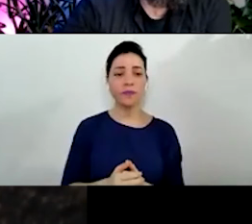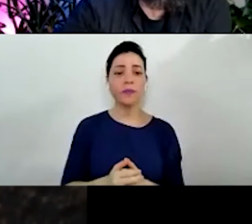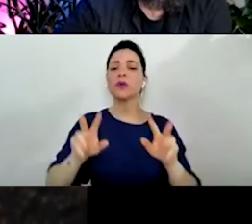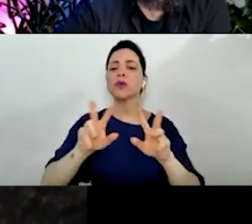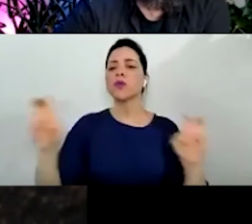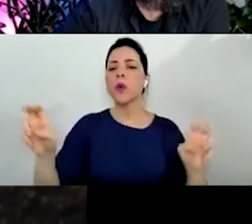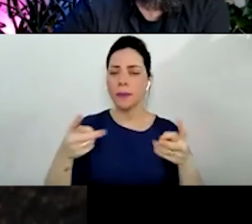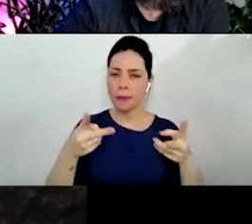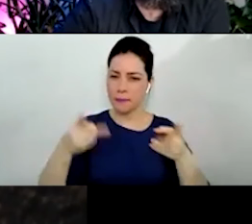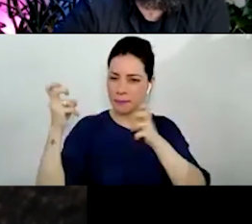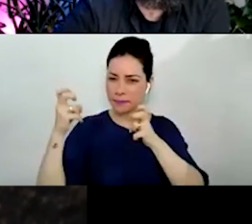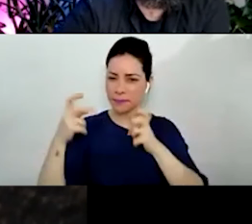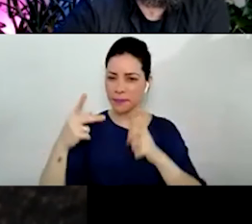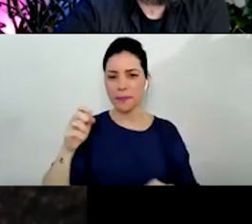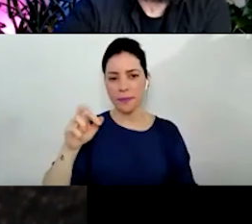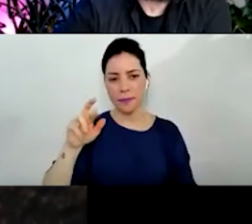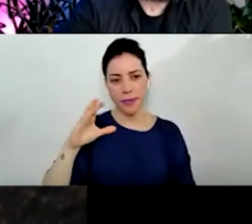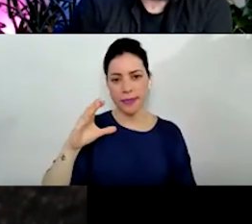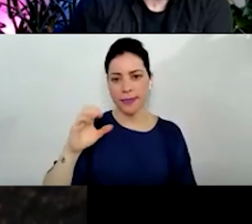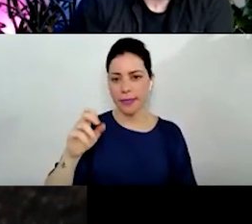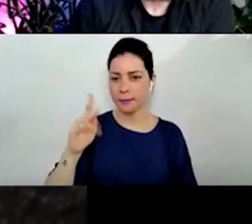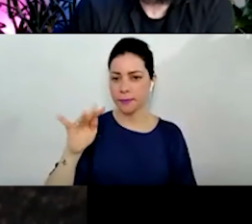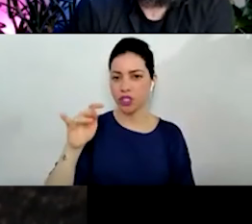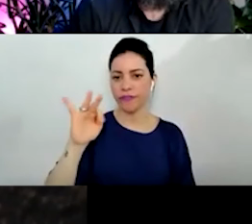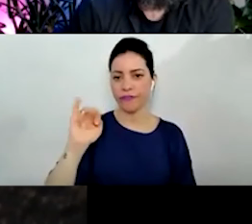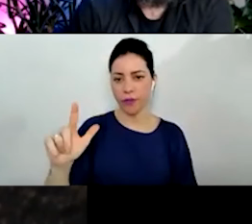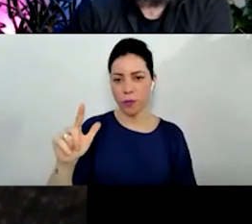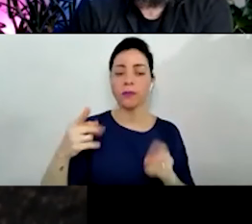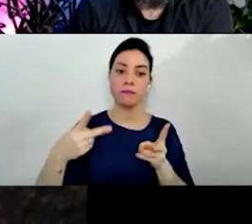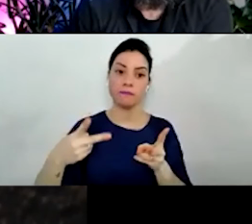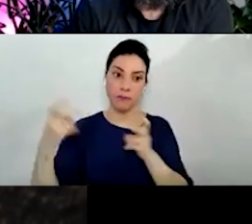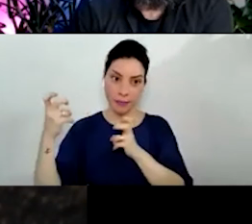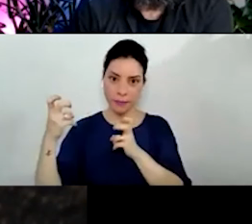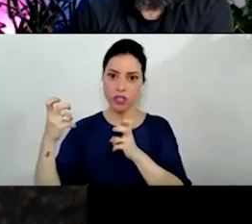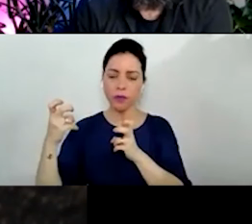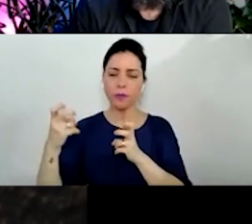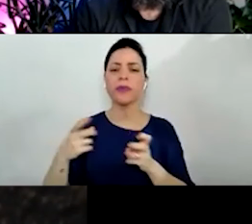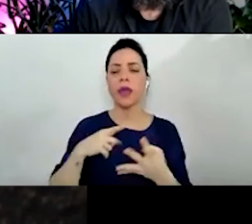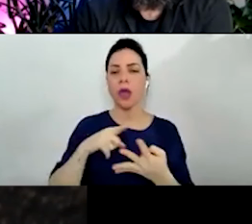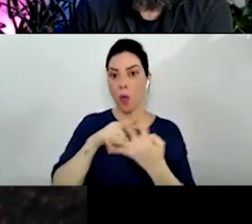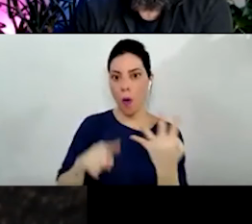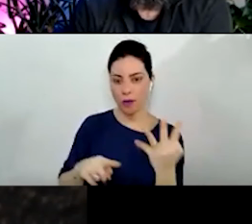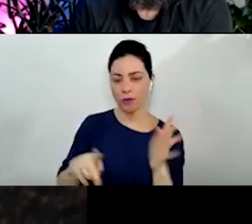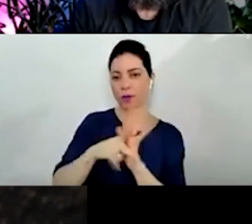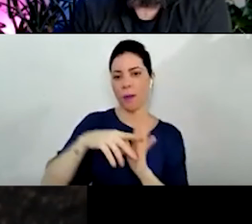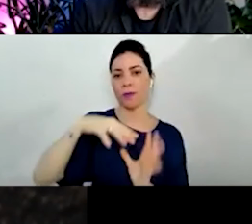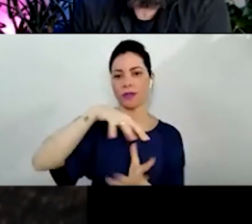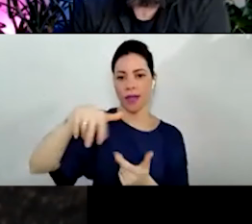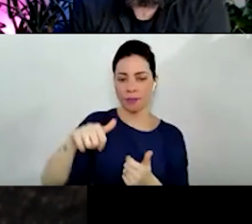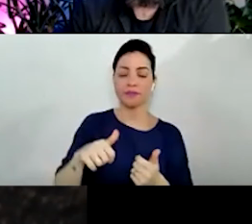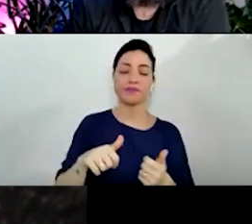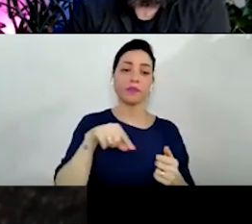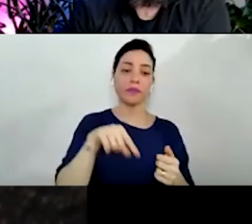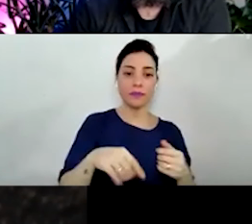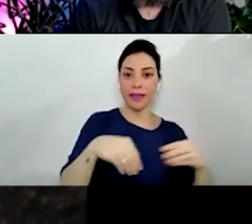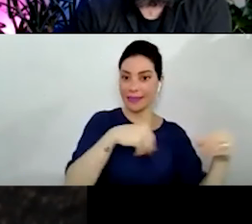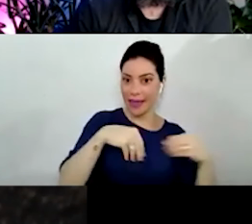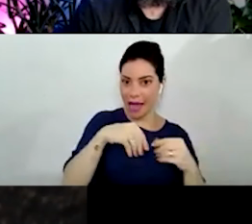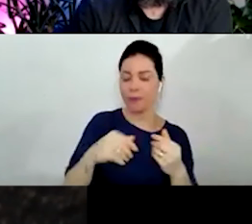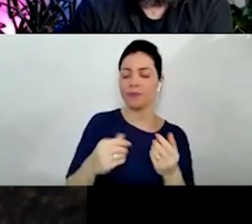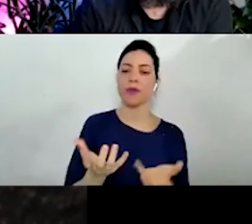que qual foi o elemento da natureza e tem os temos 4 Elementos terra fogo água e ar e eu associei